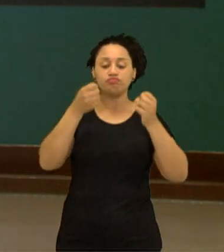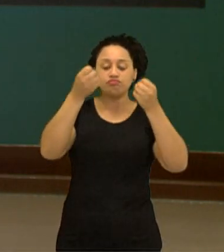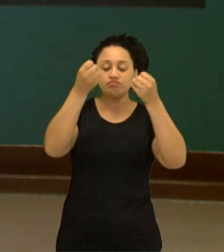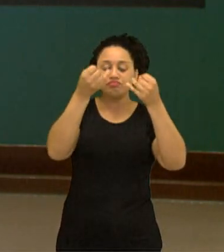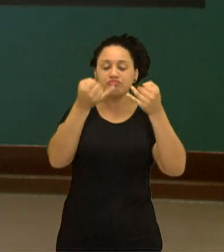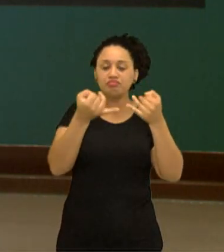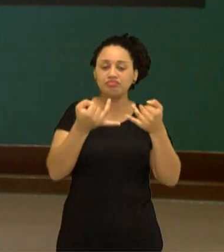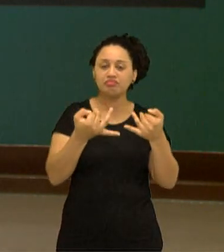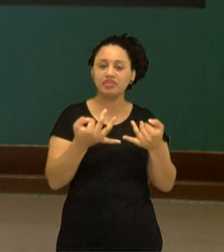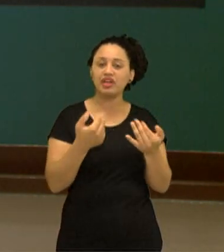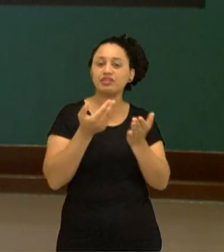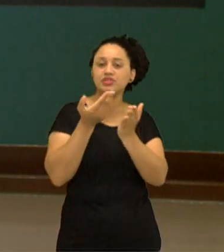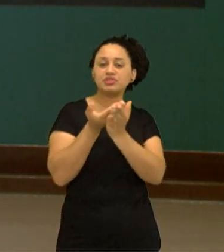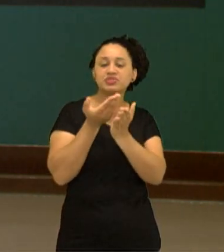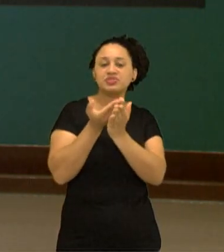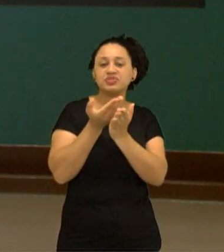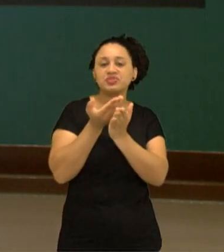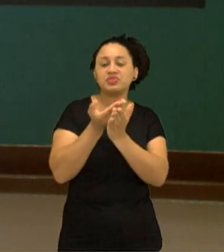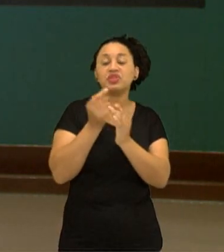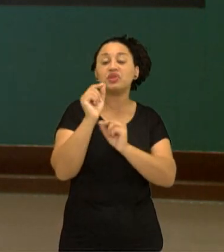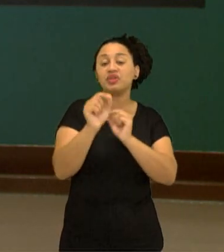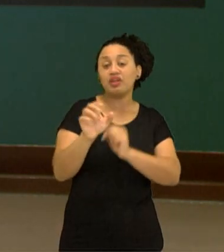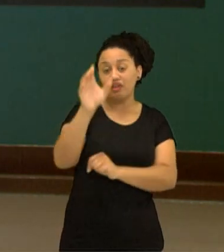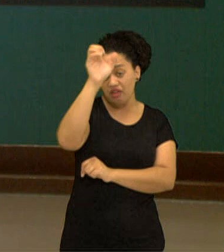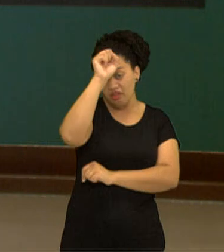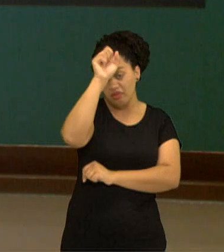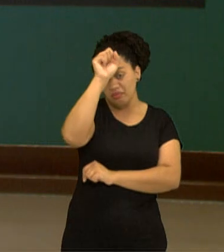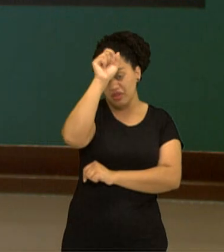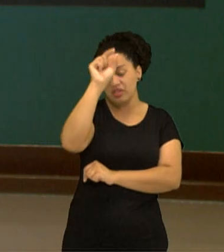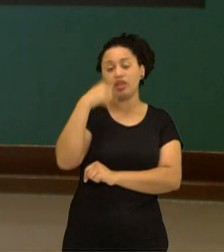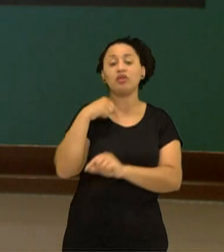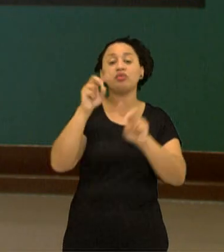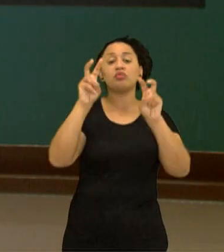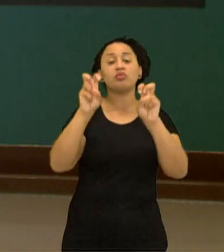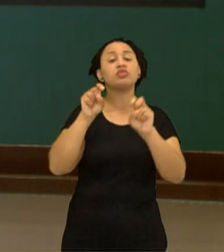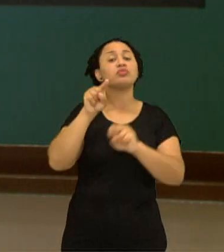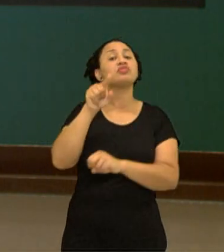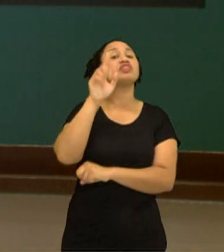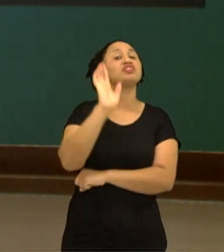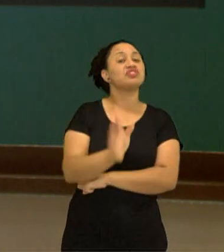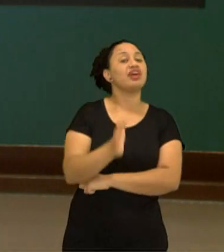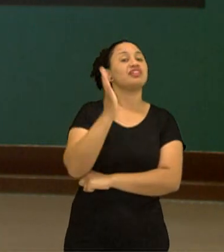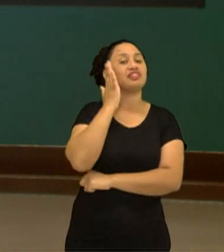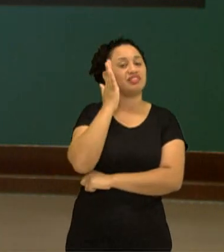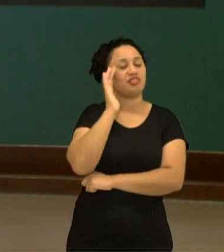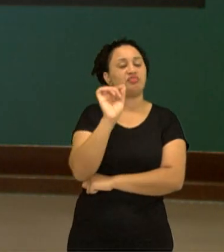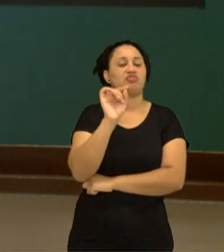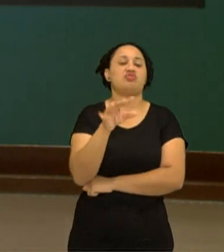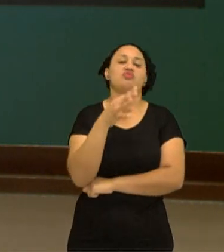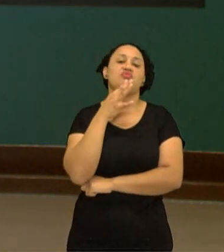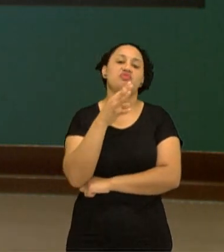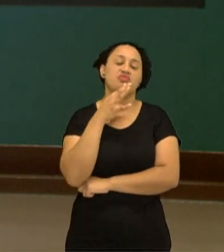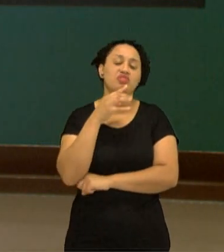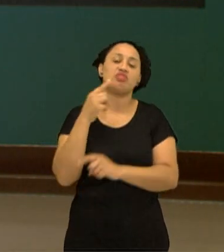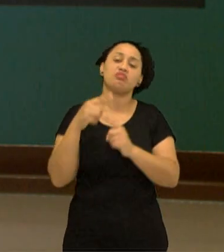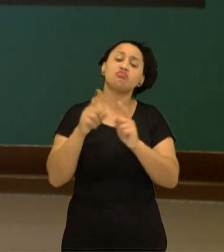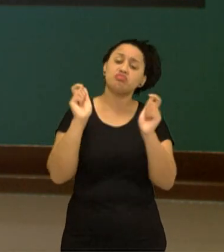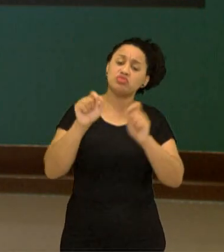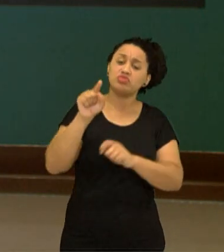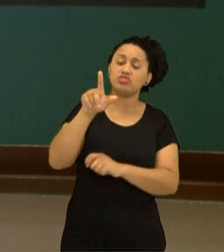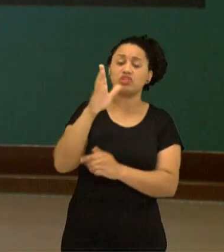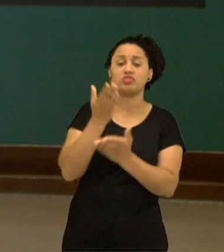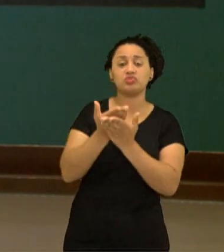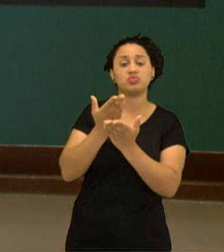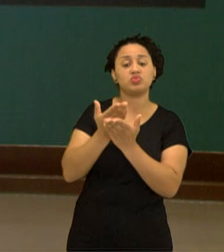conversar, estudar, aprender um assunto que você já conhece, que muito provavelmente você já estudou